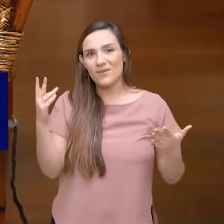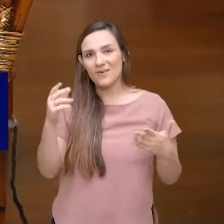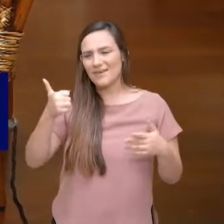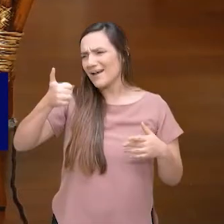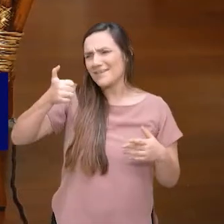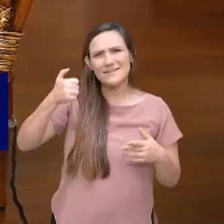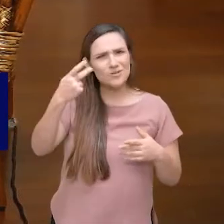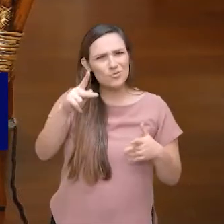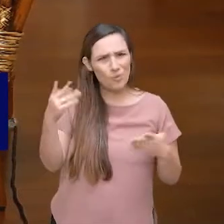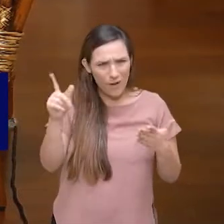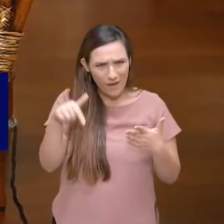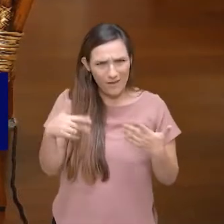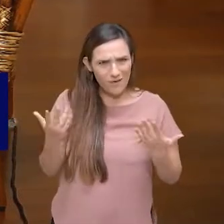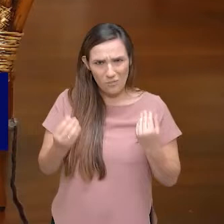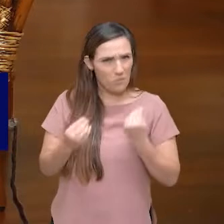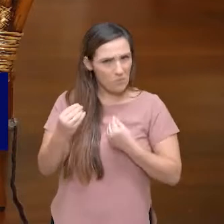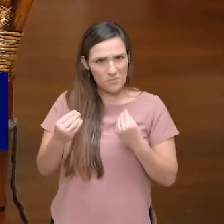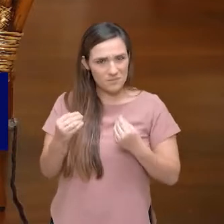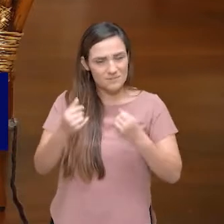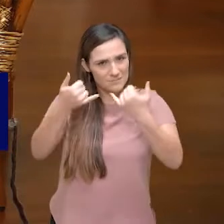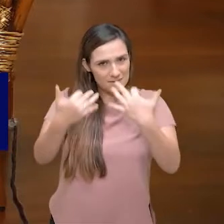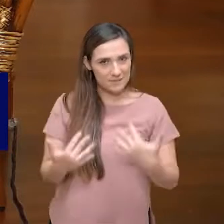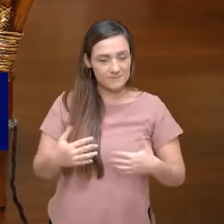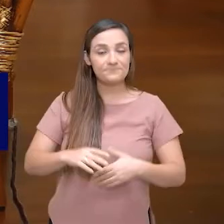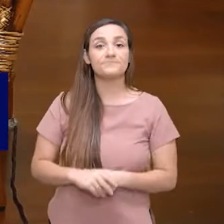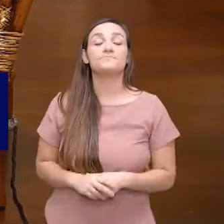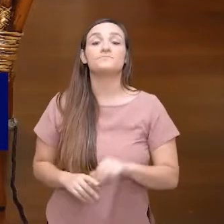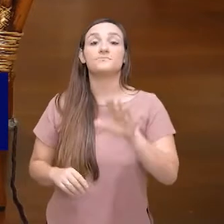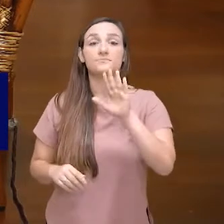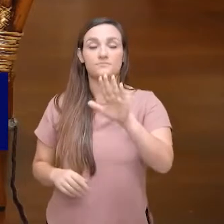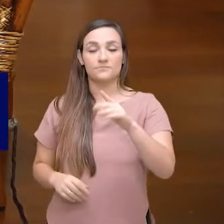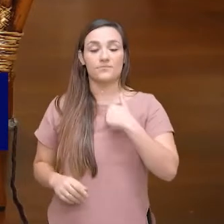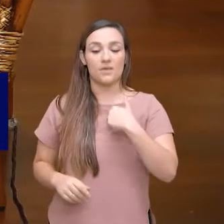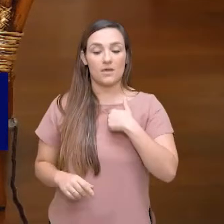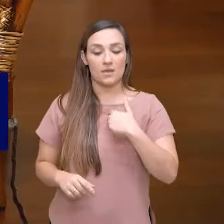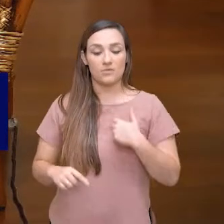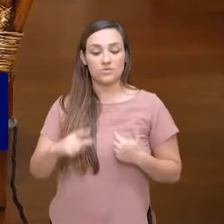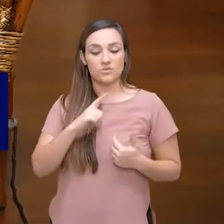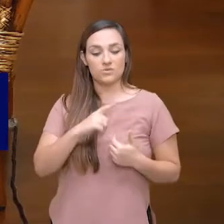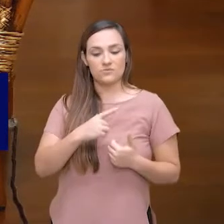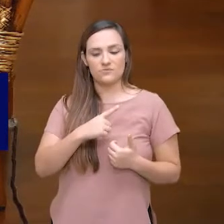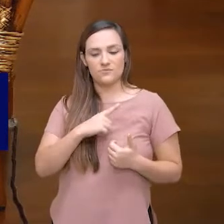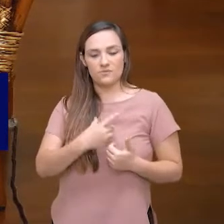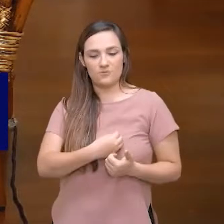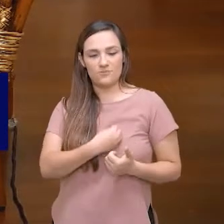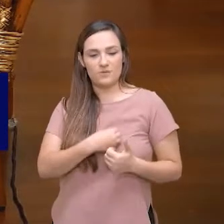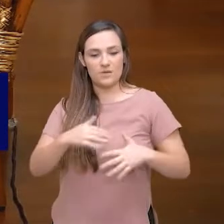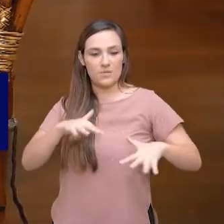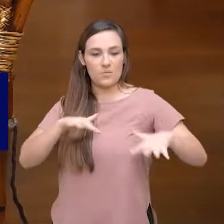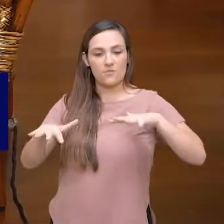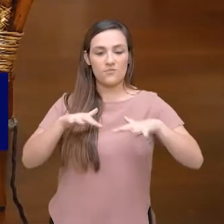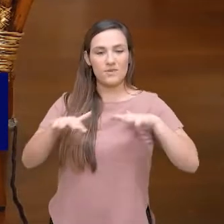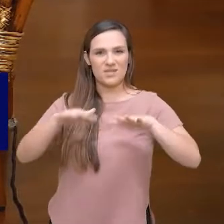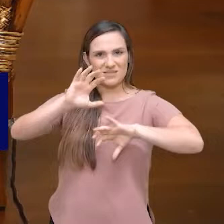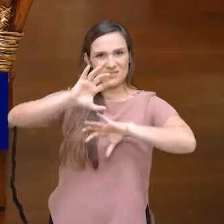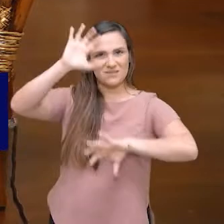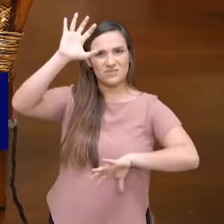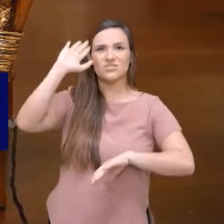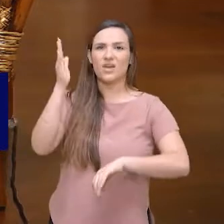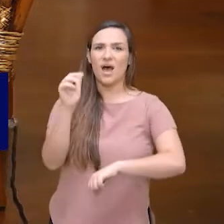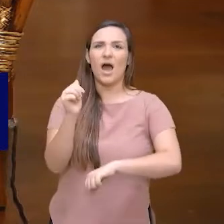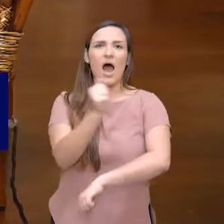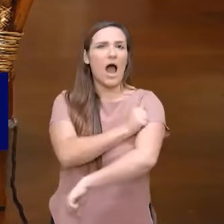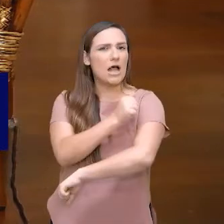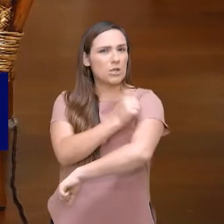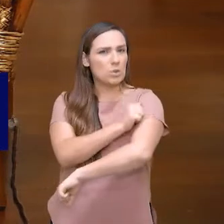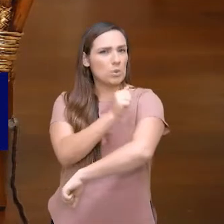mundo conta um pouco para a gente, porque também é um fato histórico. Né? Eu participei do movimento divisionista desde o tempo de estudante, que